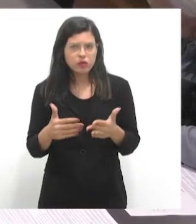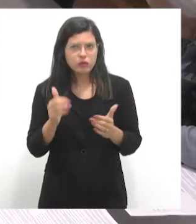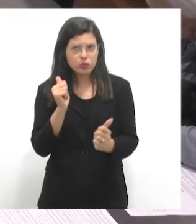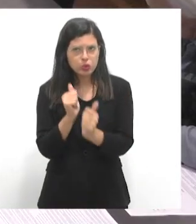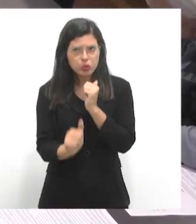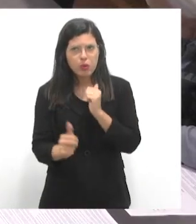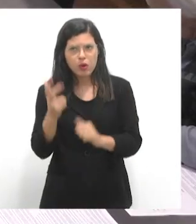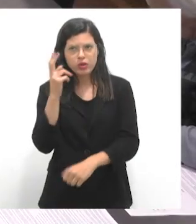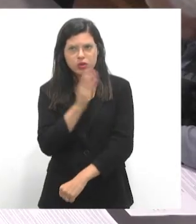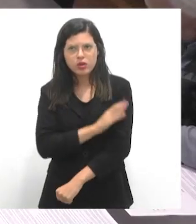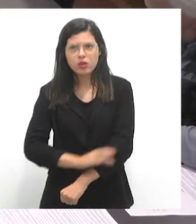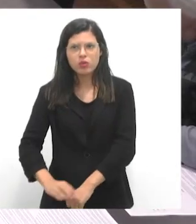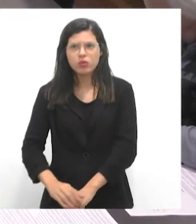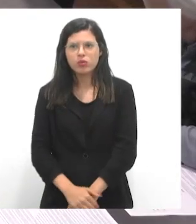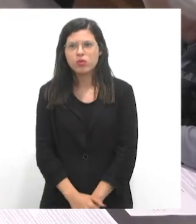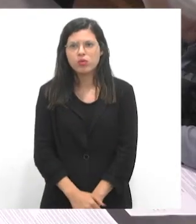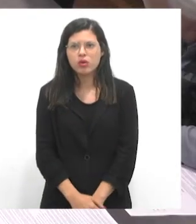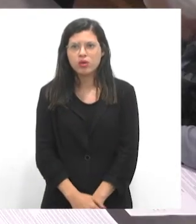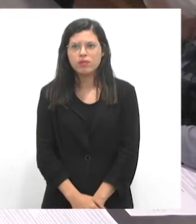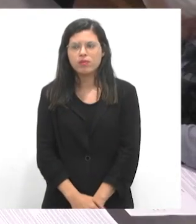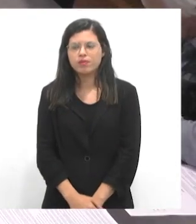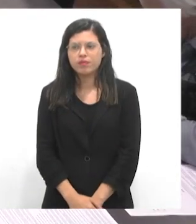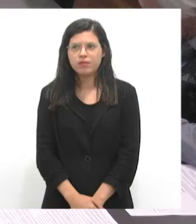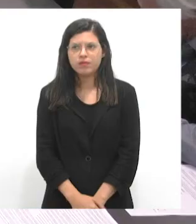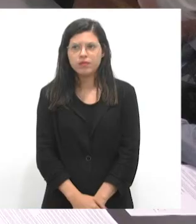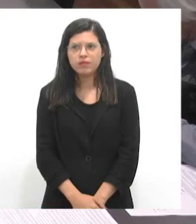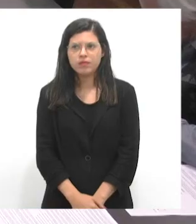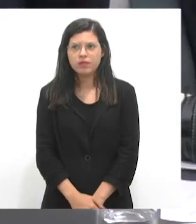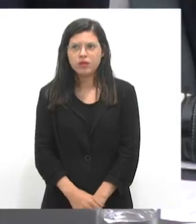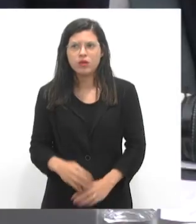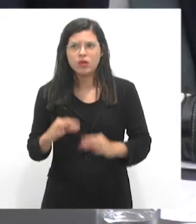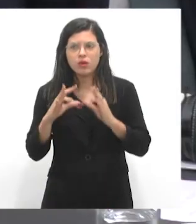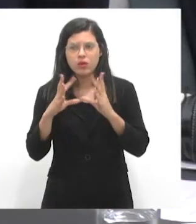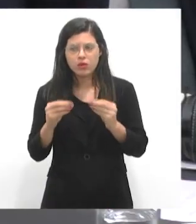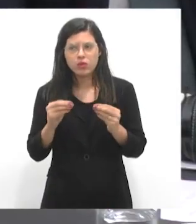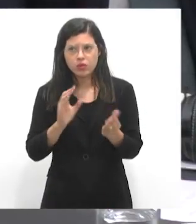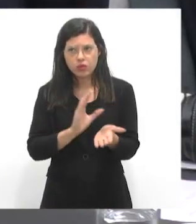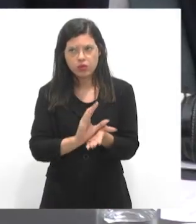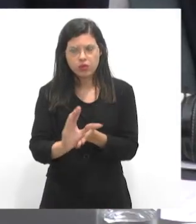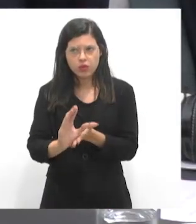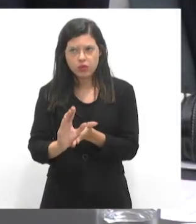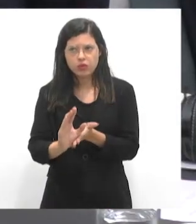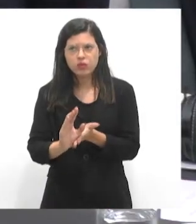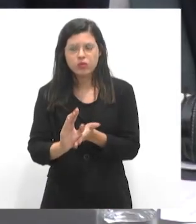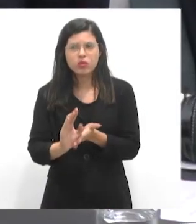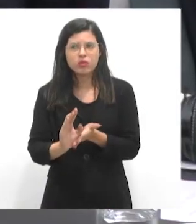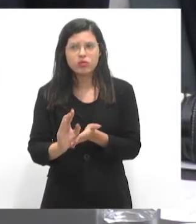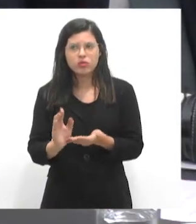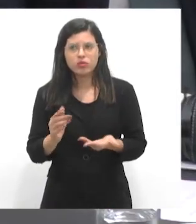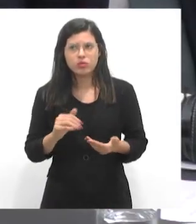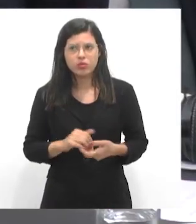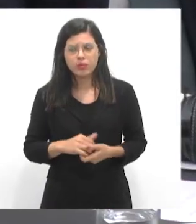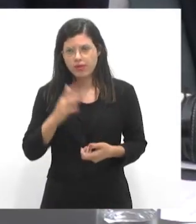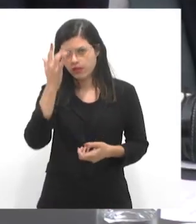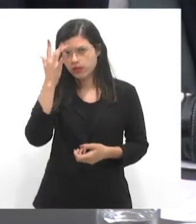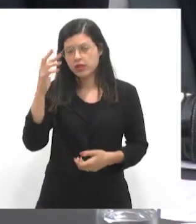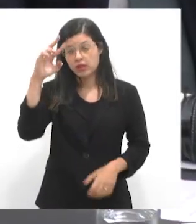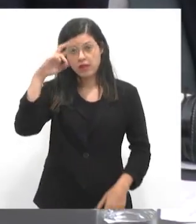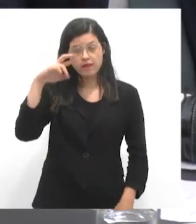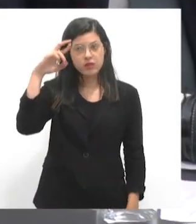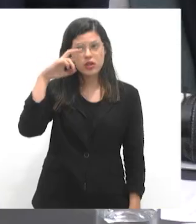cultura, que todo o recurso aportado ele esteja, até para facilitar a